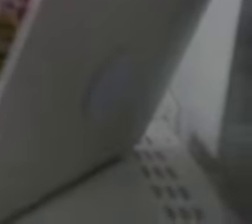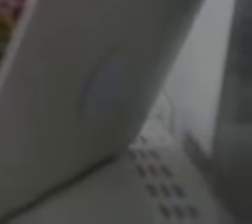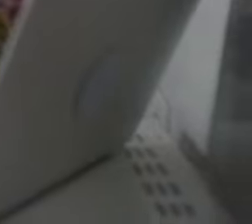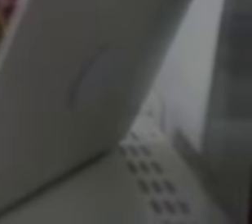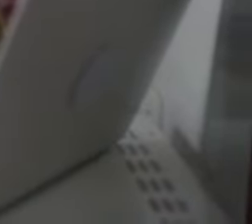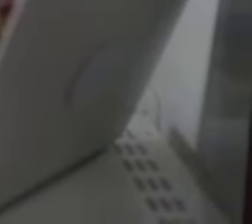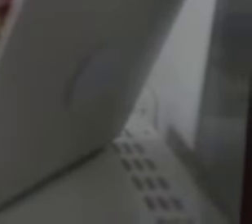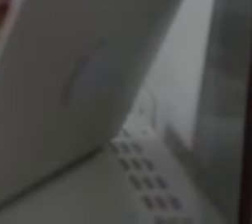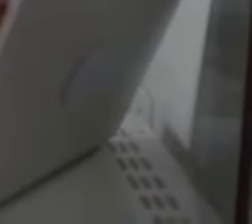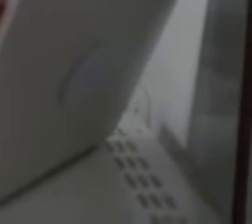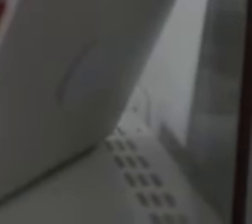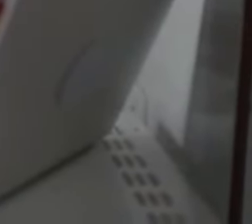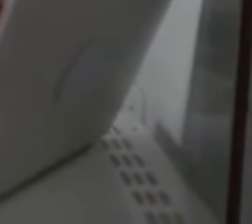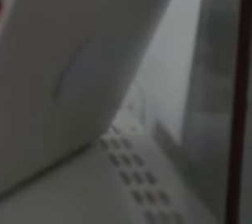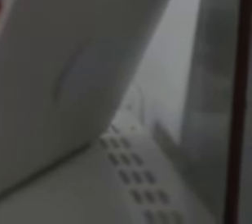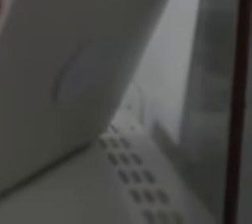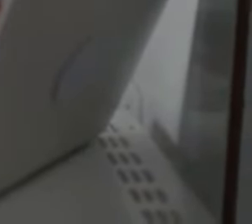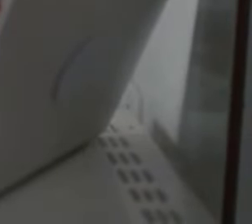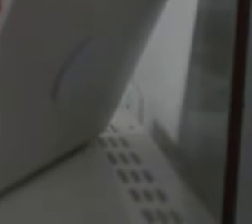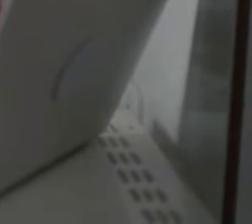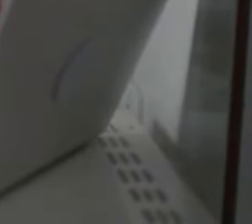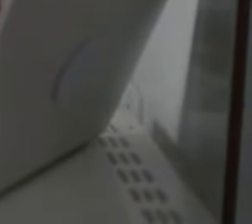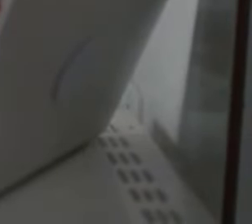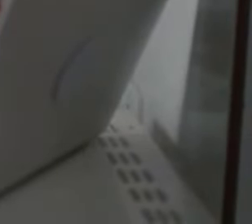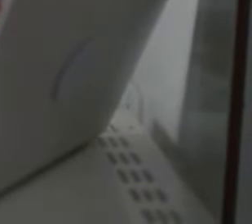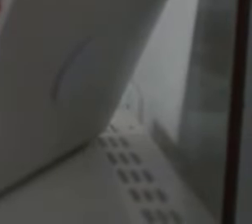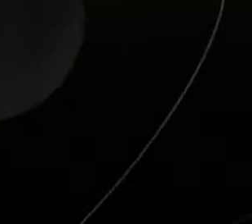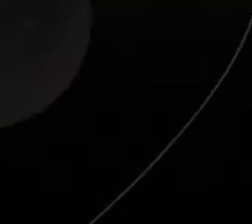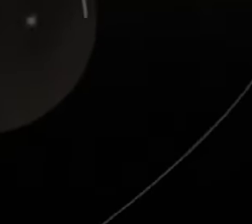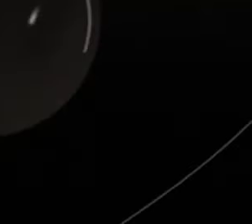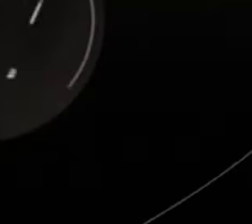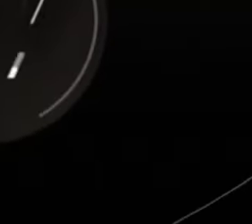Bradesco, acredite no futuro.